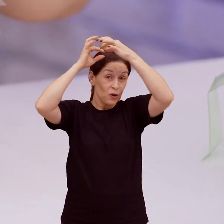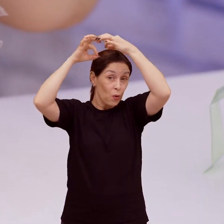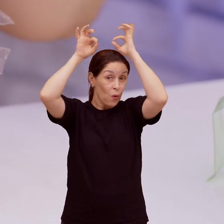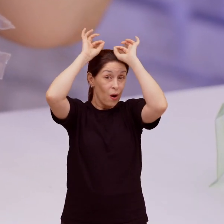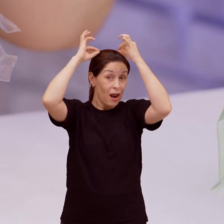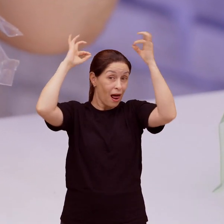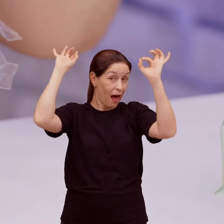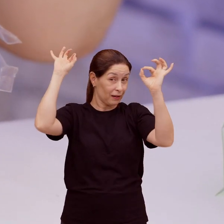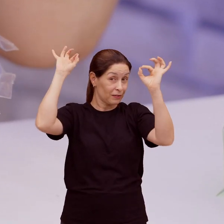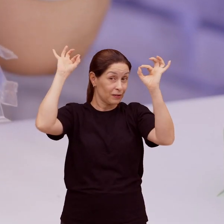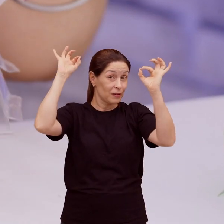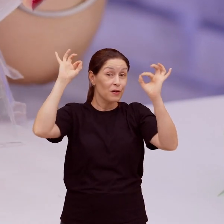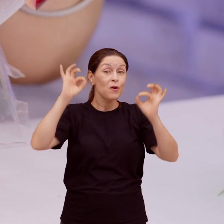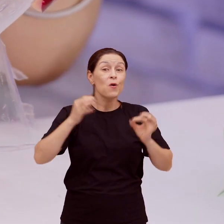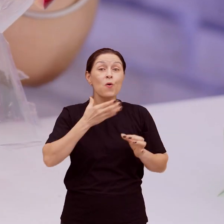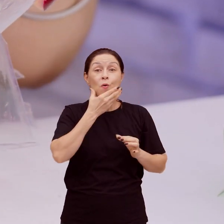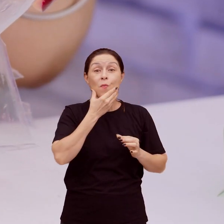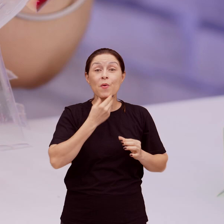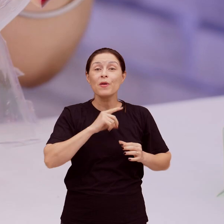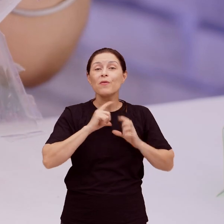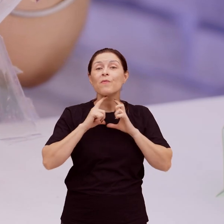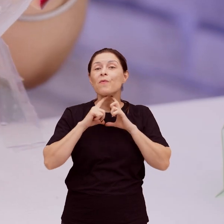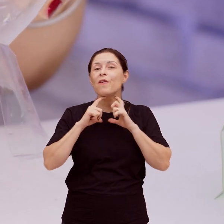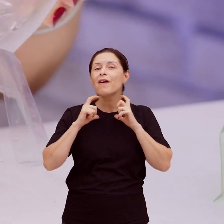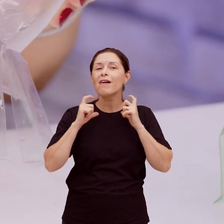no papai, eu vou colocar uma gravatinha.